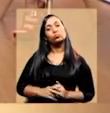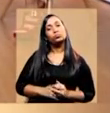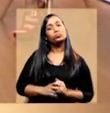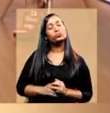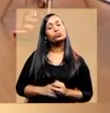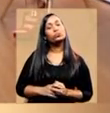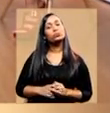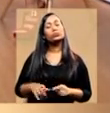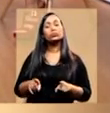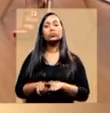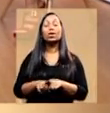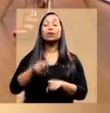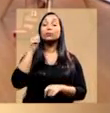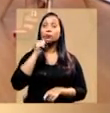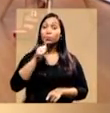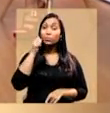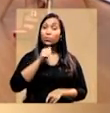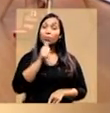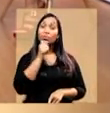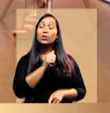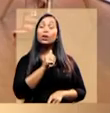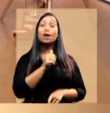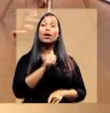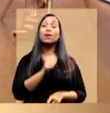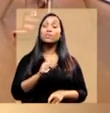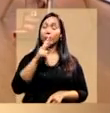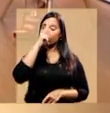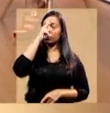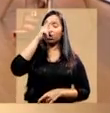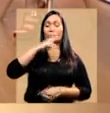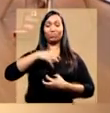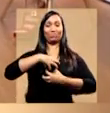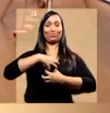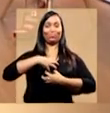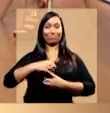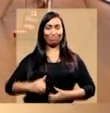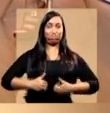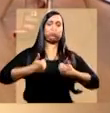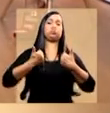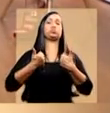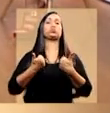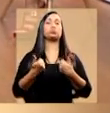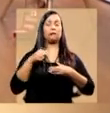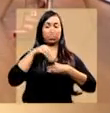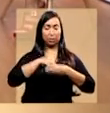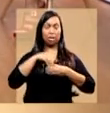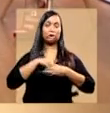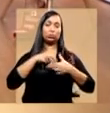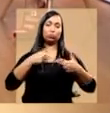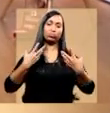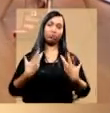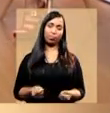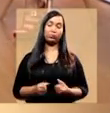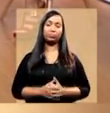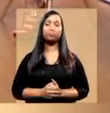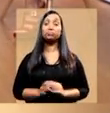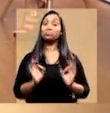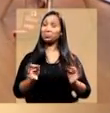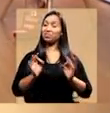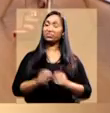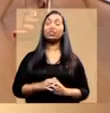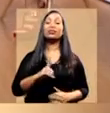reflexão, e para que essa mulher fique mais fortalecida, forte, se fortaleça nas suas decisões,